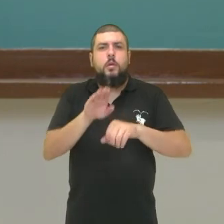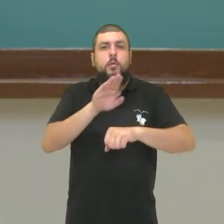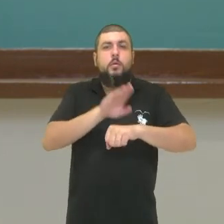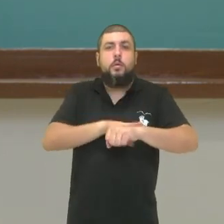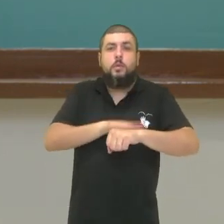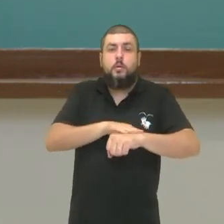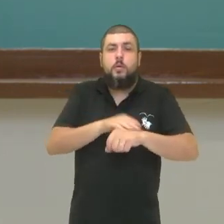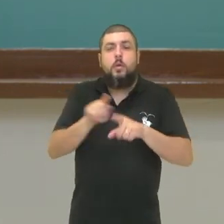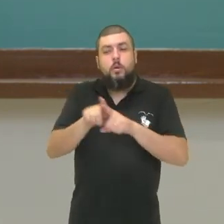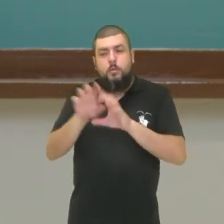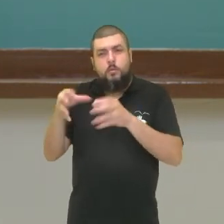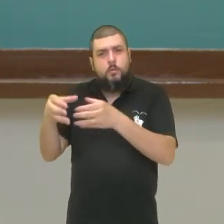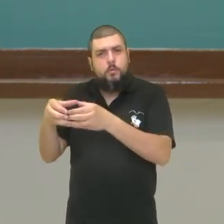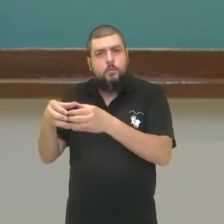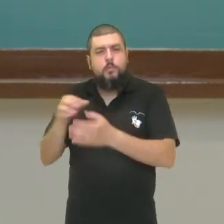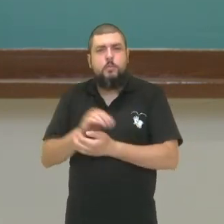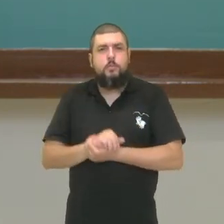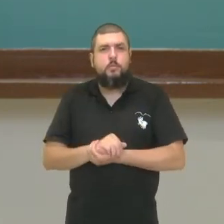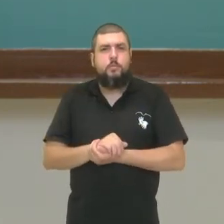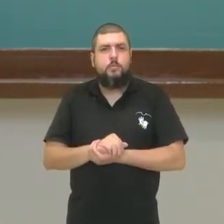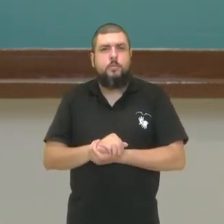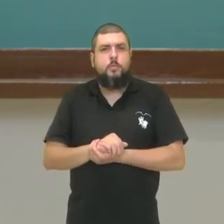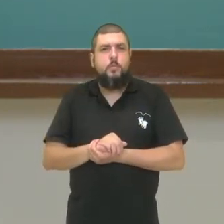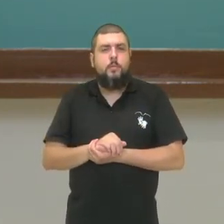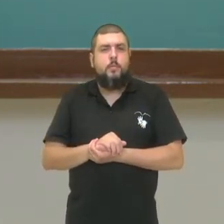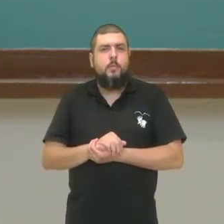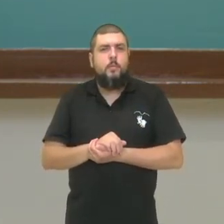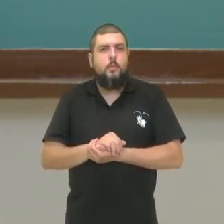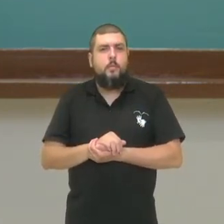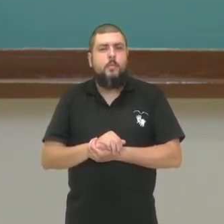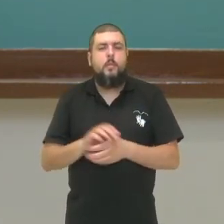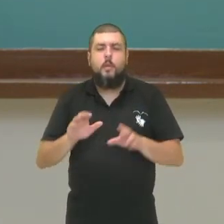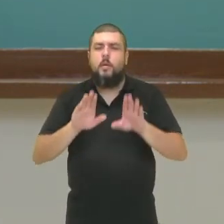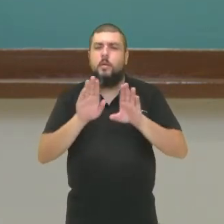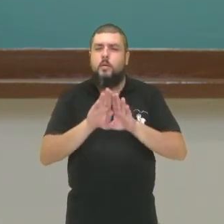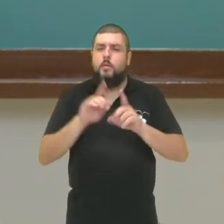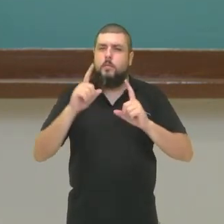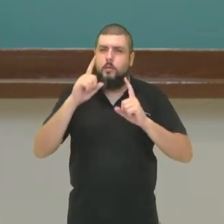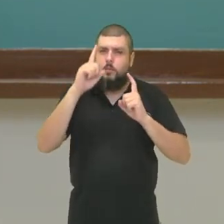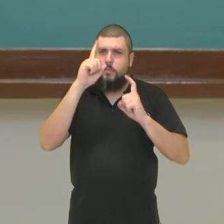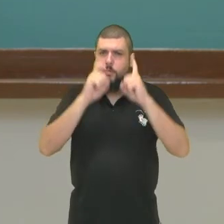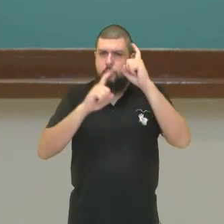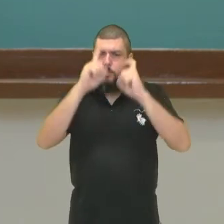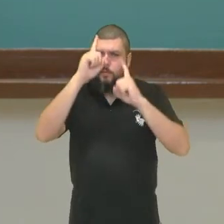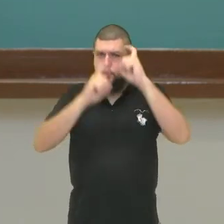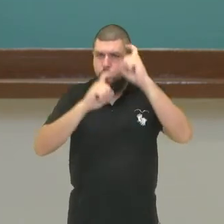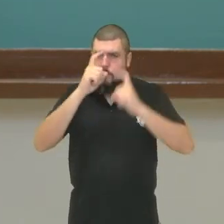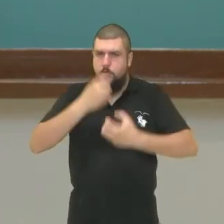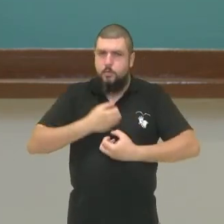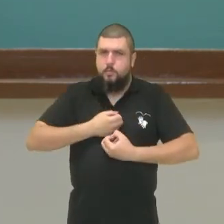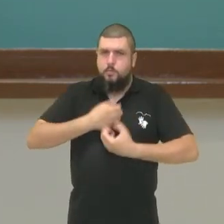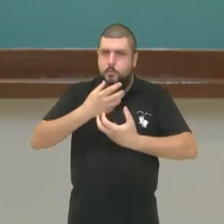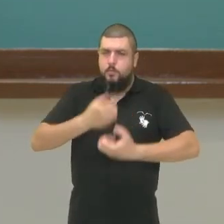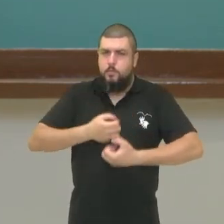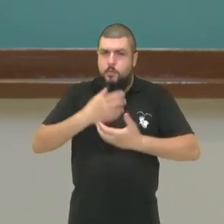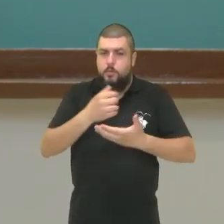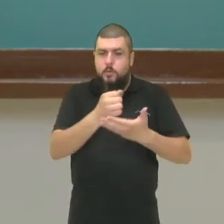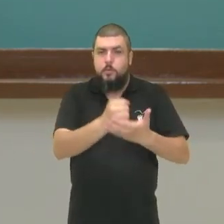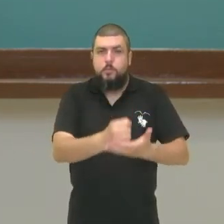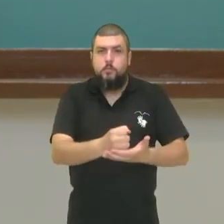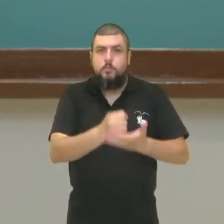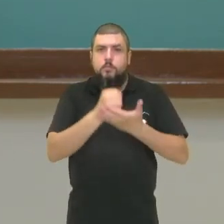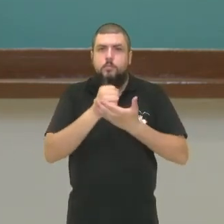foi falado também, as expressões, as atividades expressivas, ela nos ajuda na nossa desenvoltura,